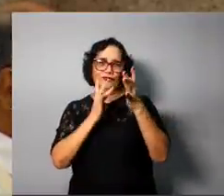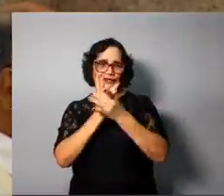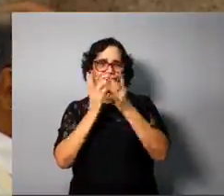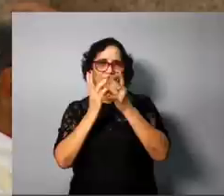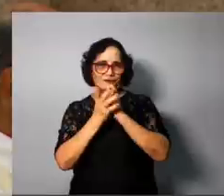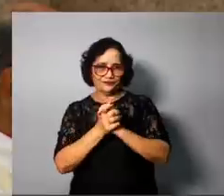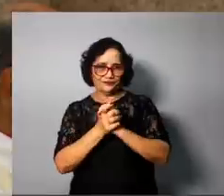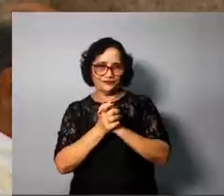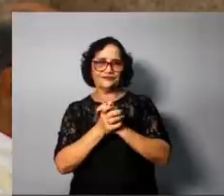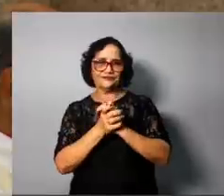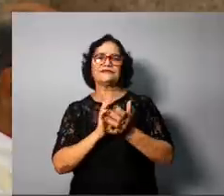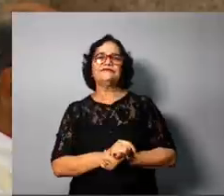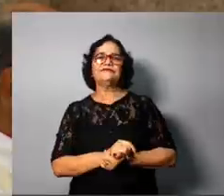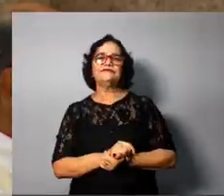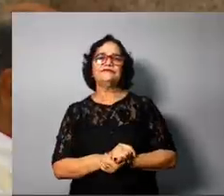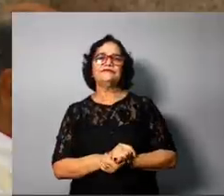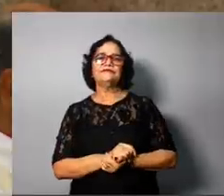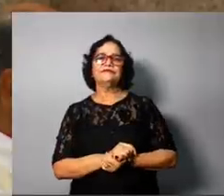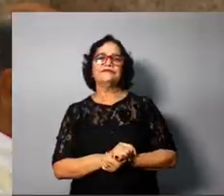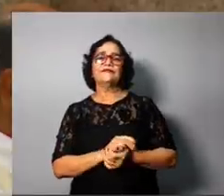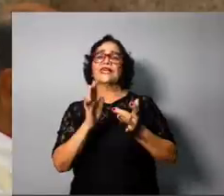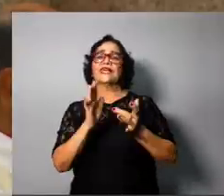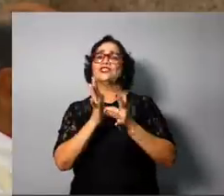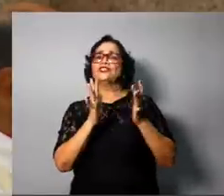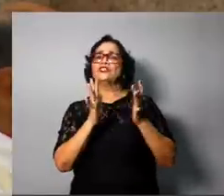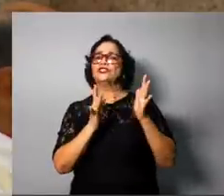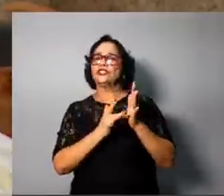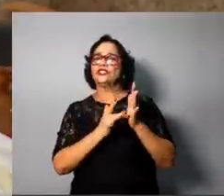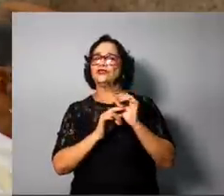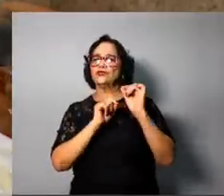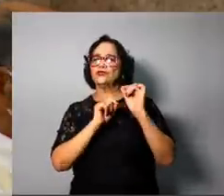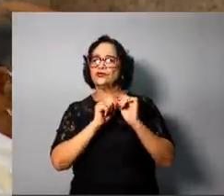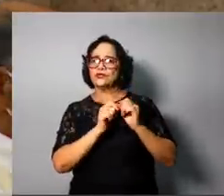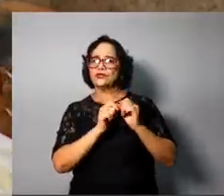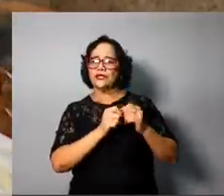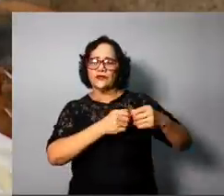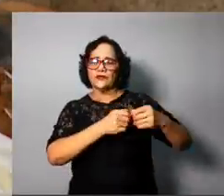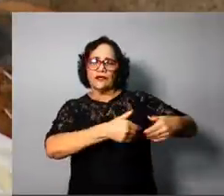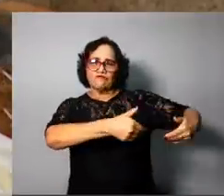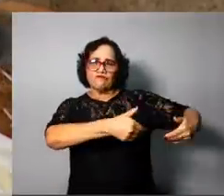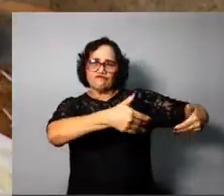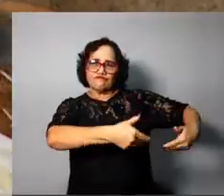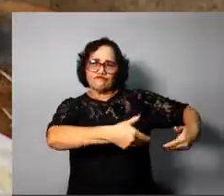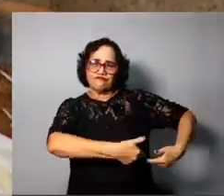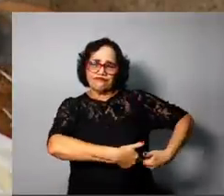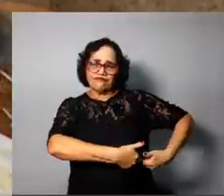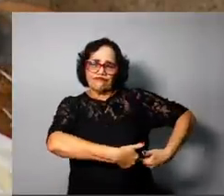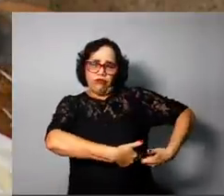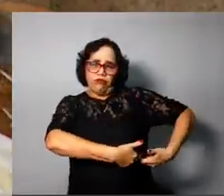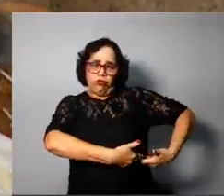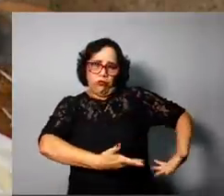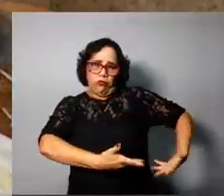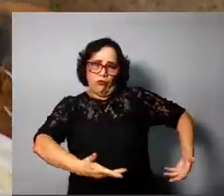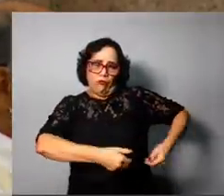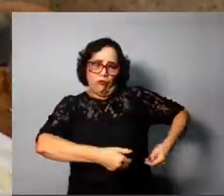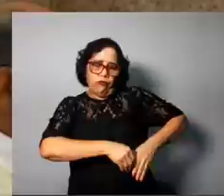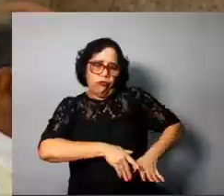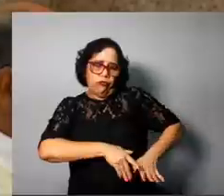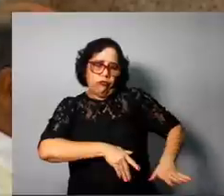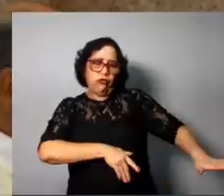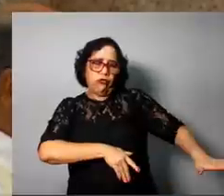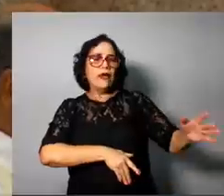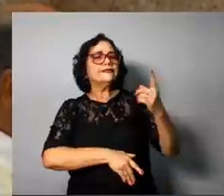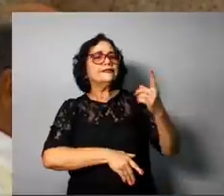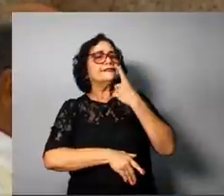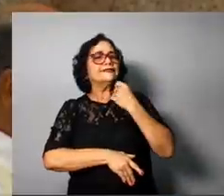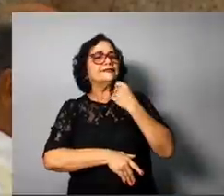Cristo abriu o seu lado e derramou seu sangue precioso para